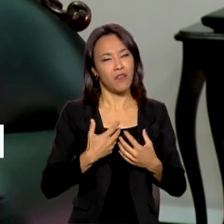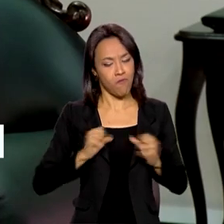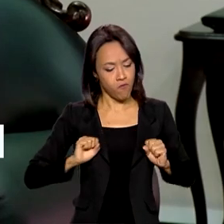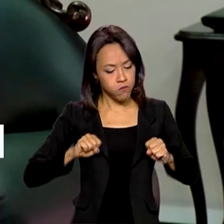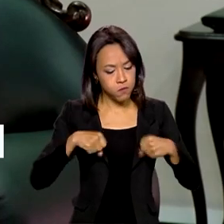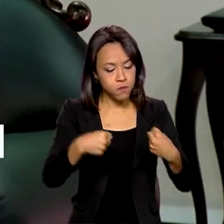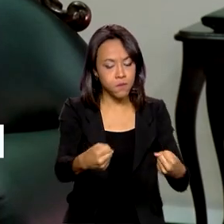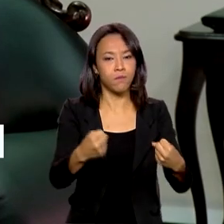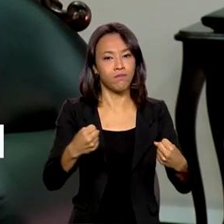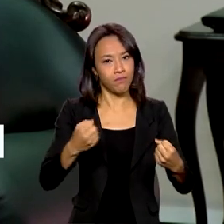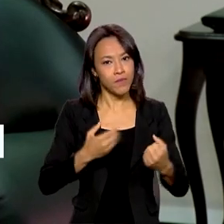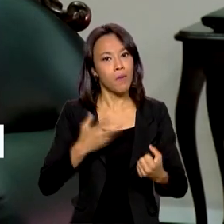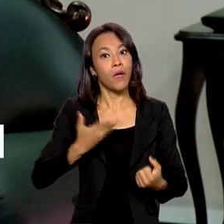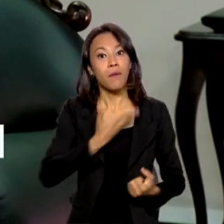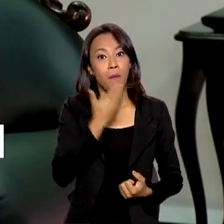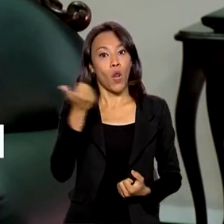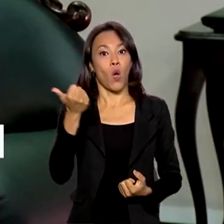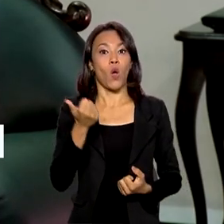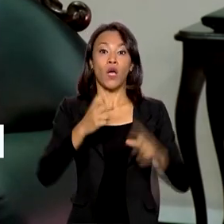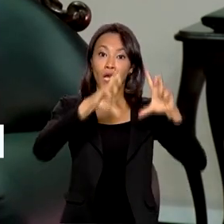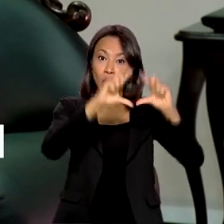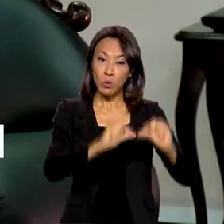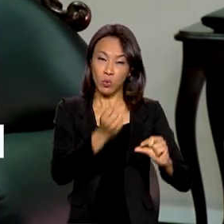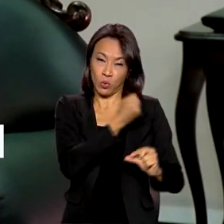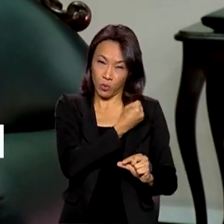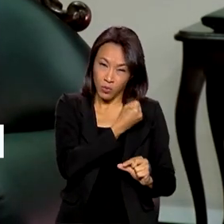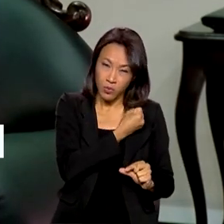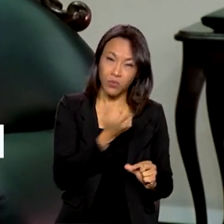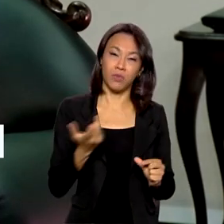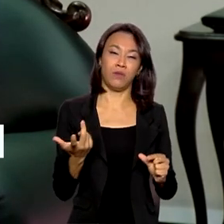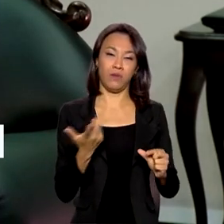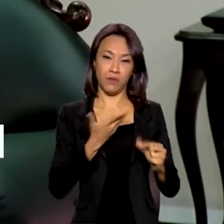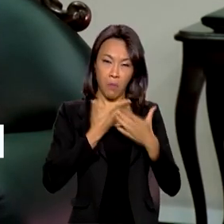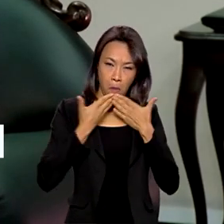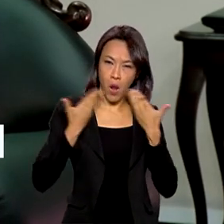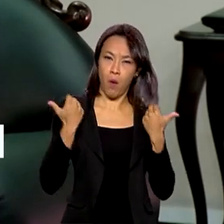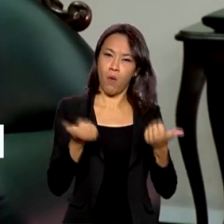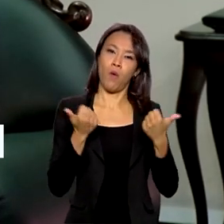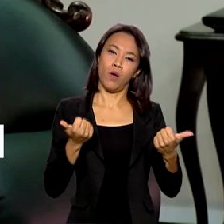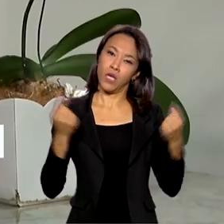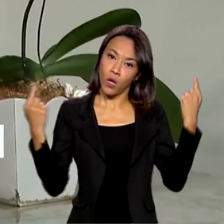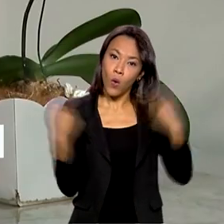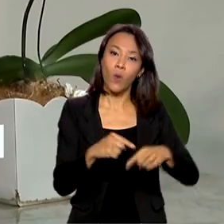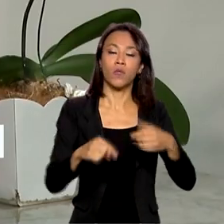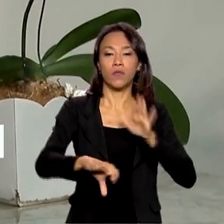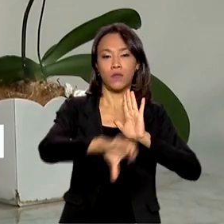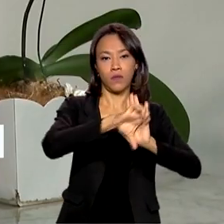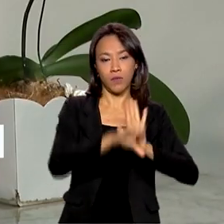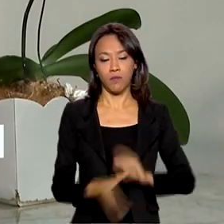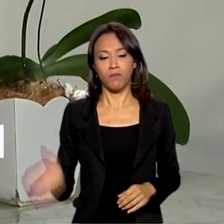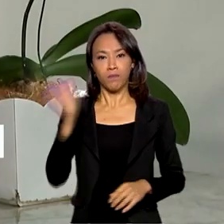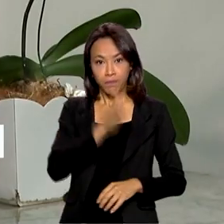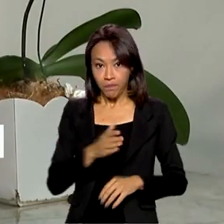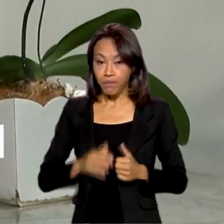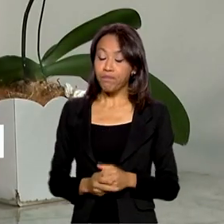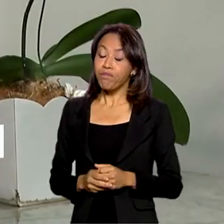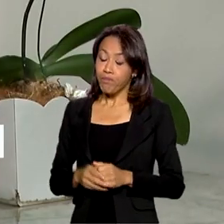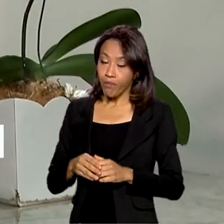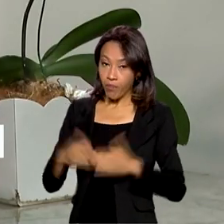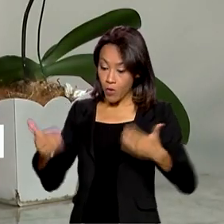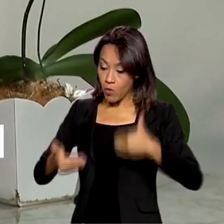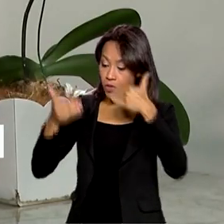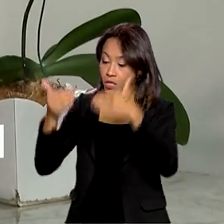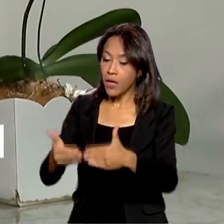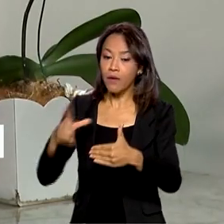força total para que os números melhor em para que a gente realmente consiga fazer um trabalho eficaz de combate a esses crimes Ministério teve toda uma preocupação